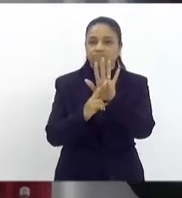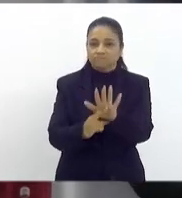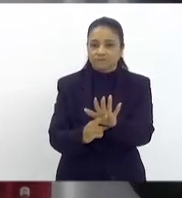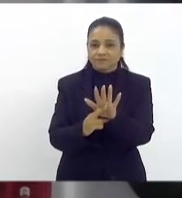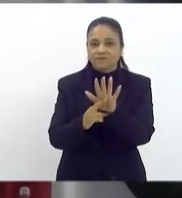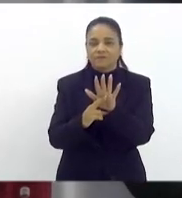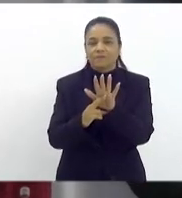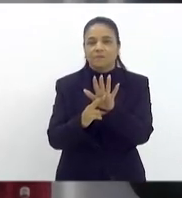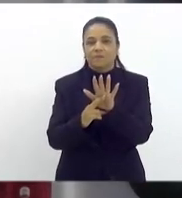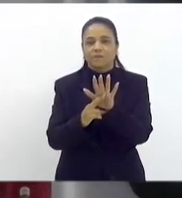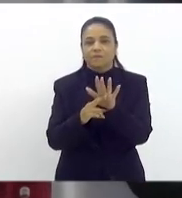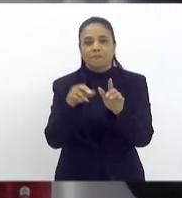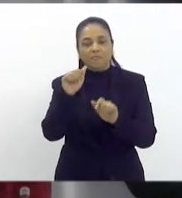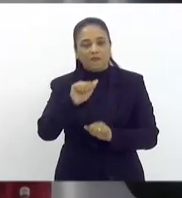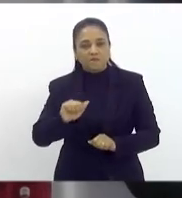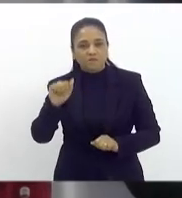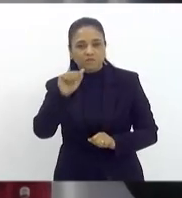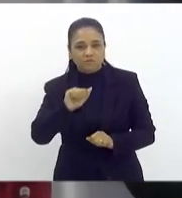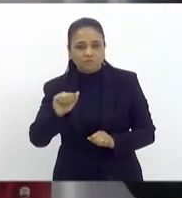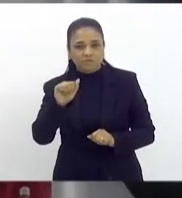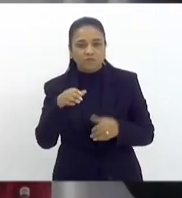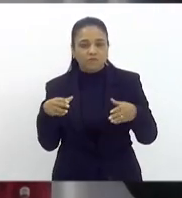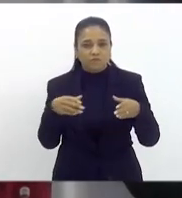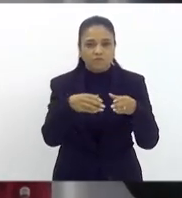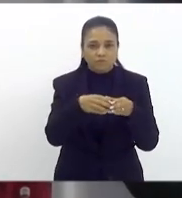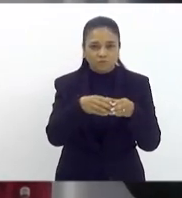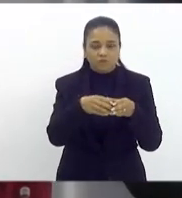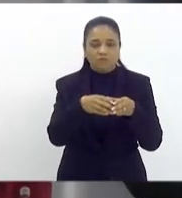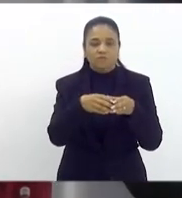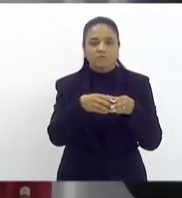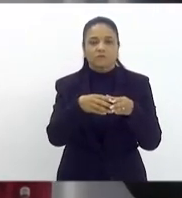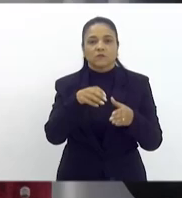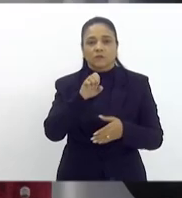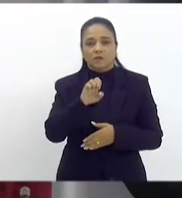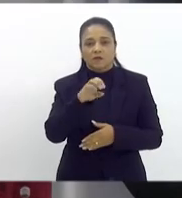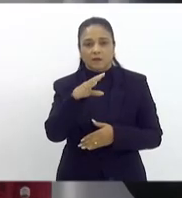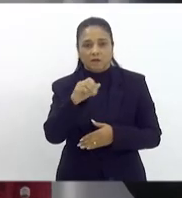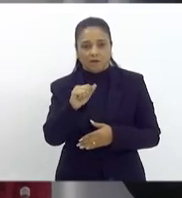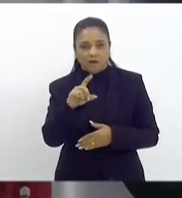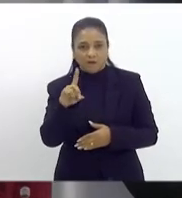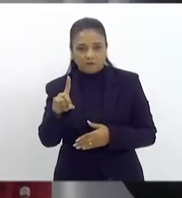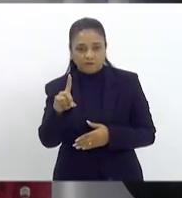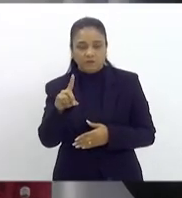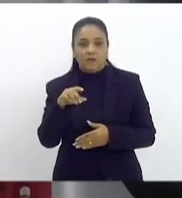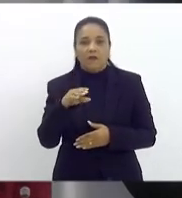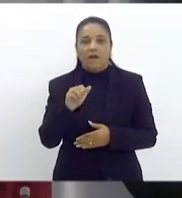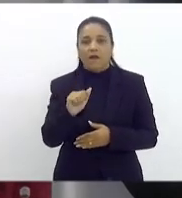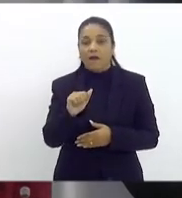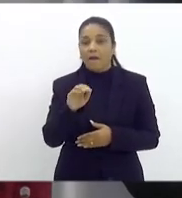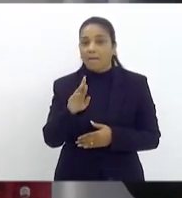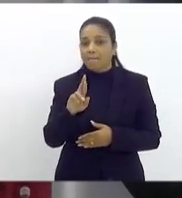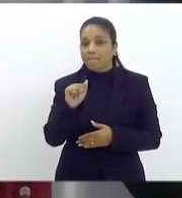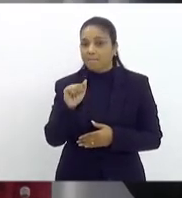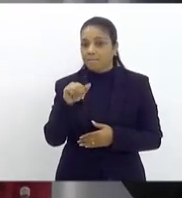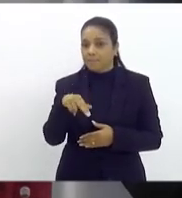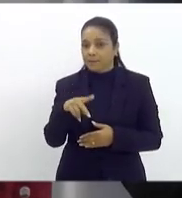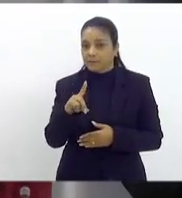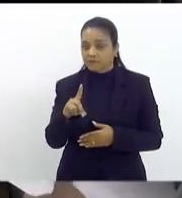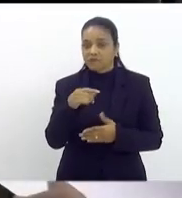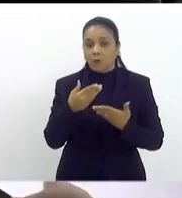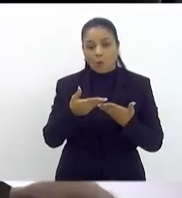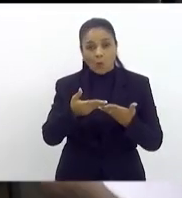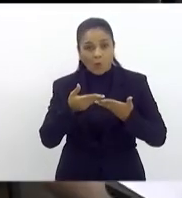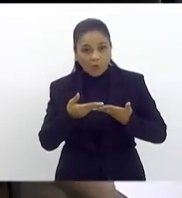representantes das associações de gestão coletiva do ECAD, sendo que a Abramos foi convocada e não convidada